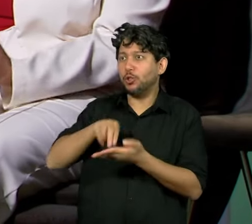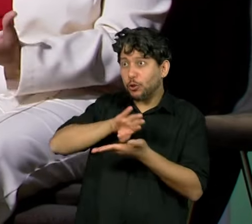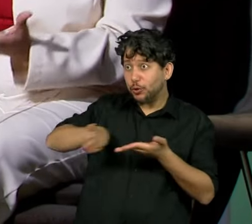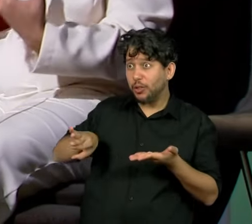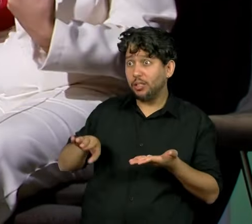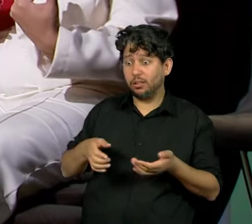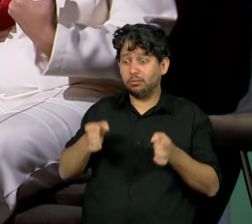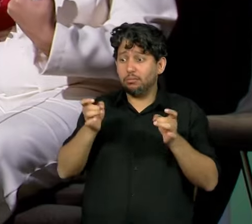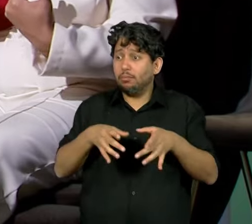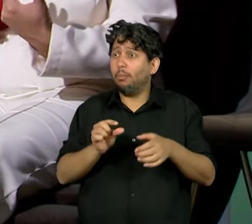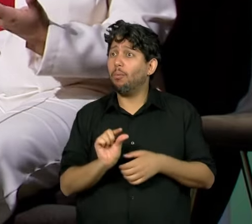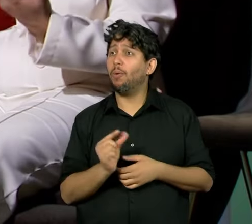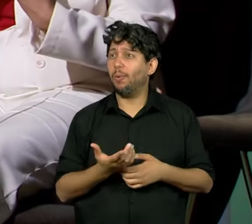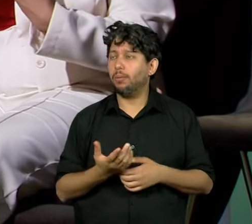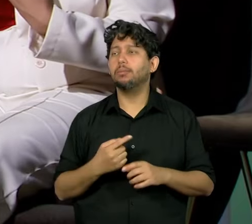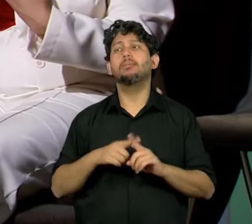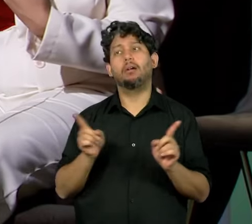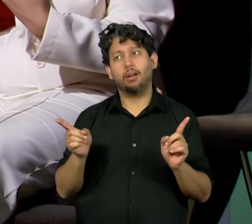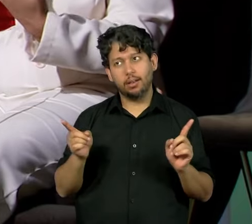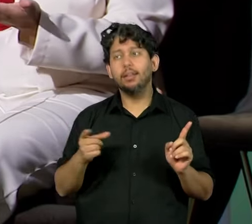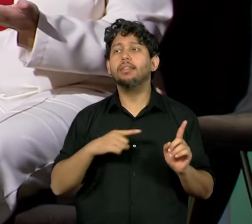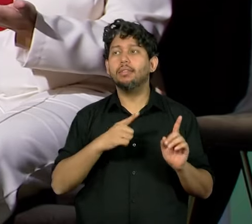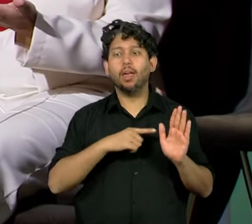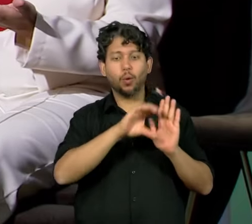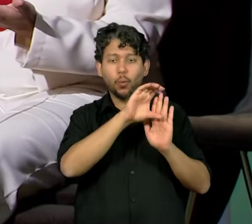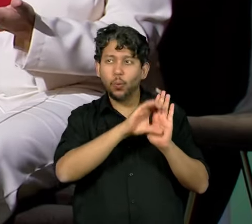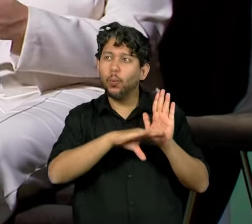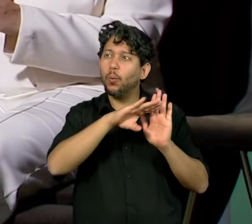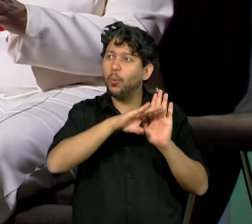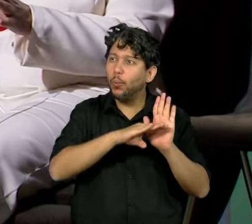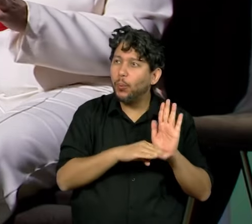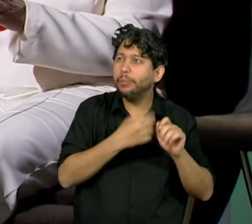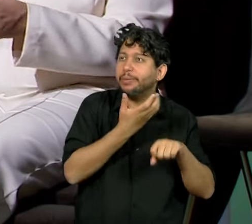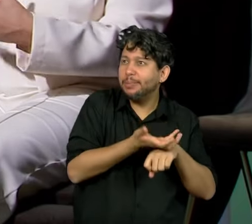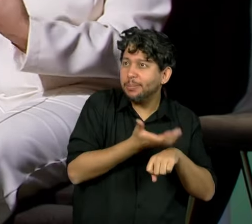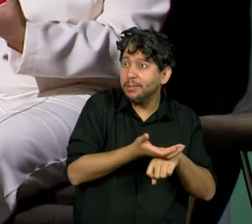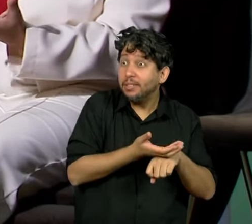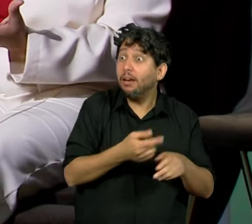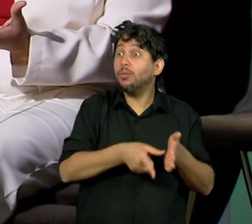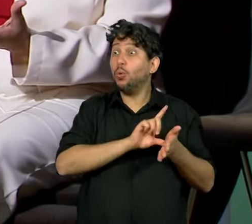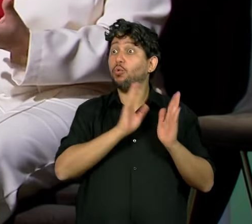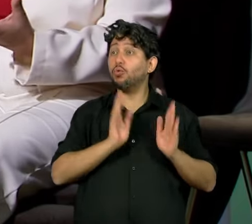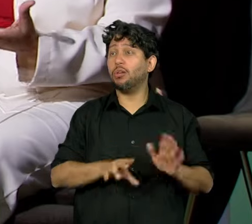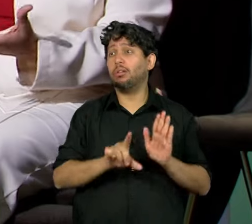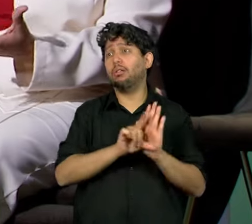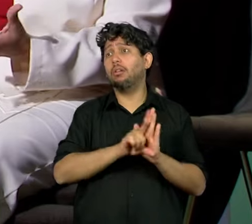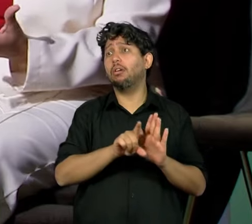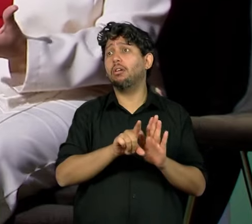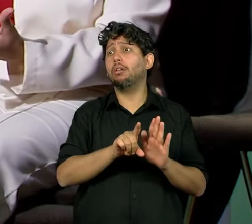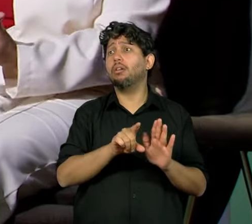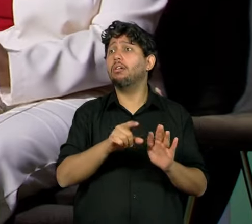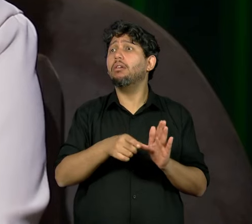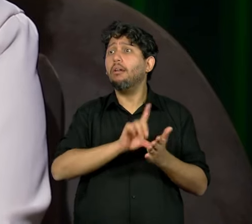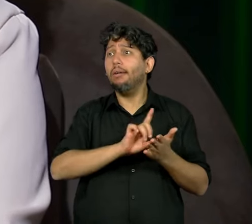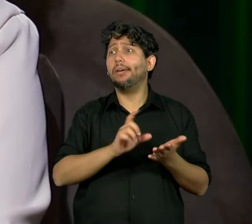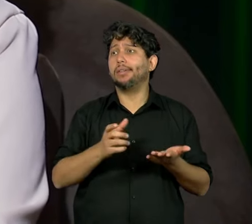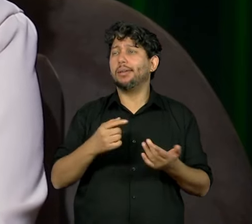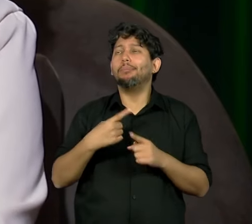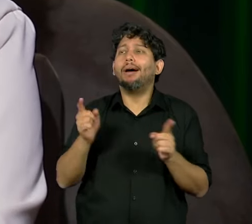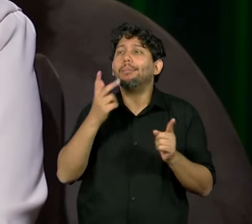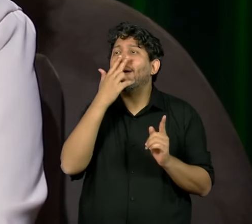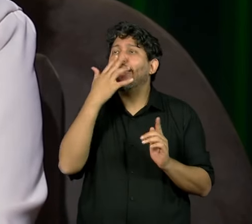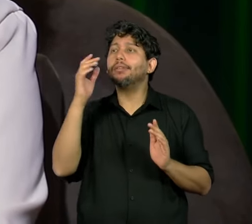nós temos o currículo que é o nosso currículo anterior a essa lei, né? É isso que a gente tem, que era um currículo bastante eurocentrado, né?